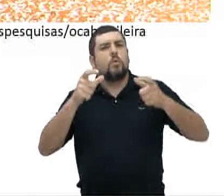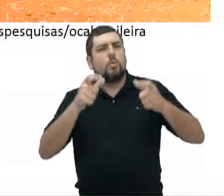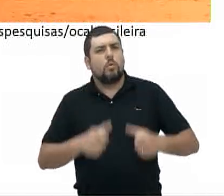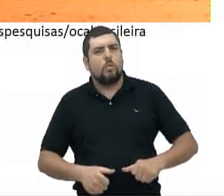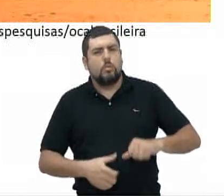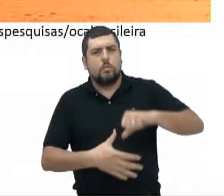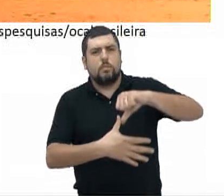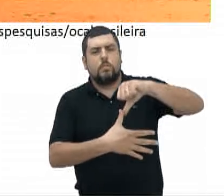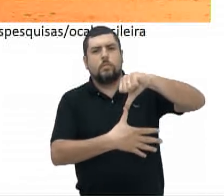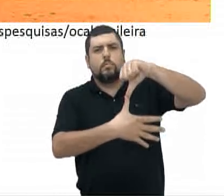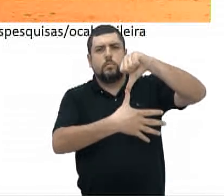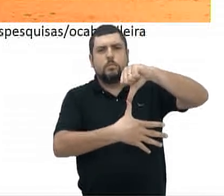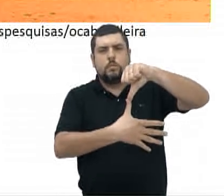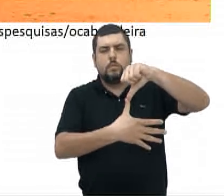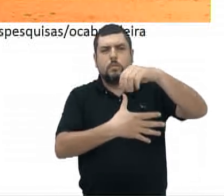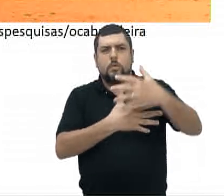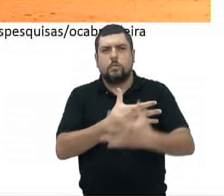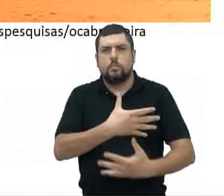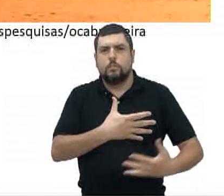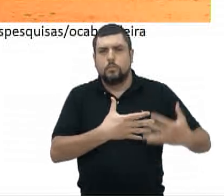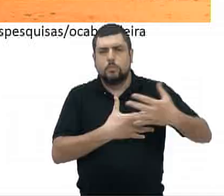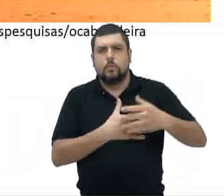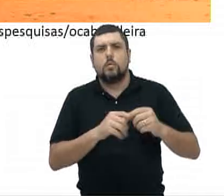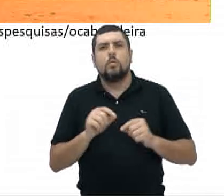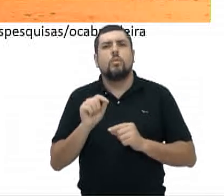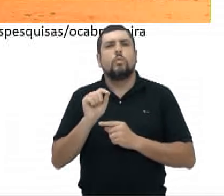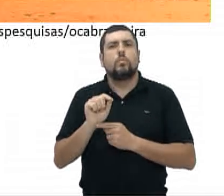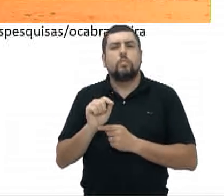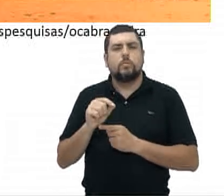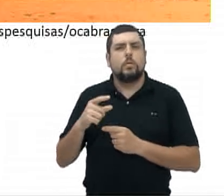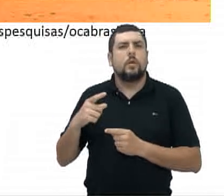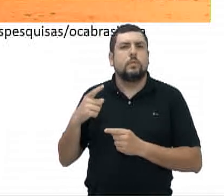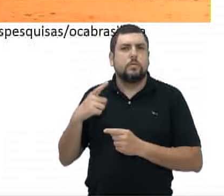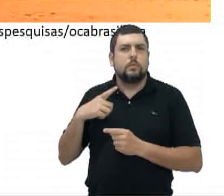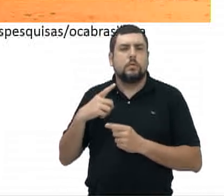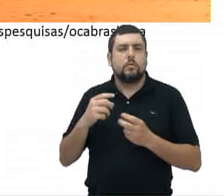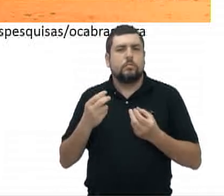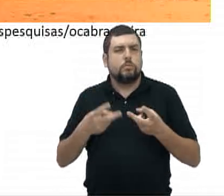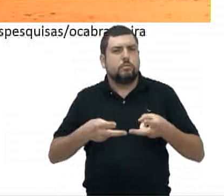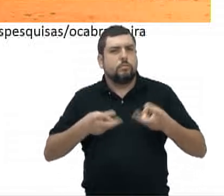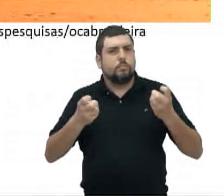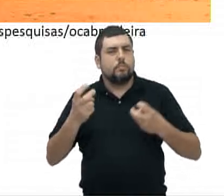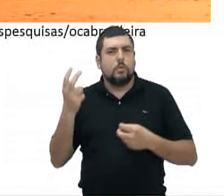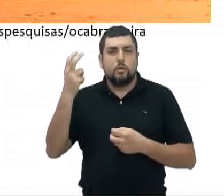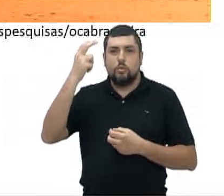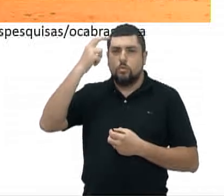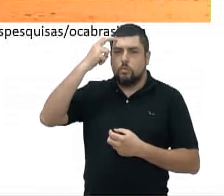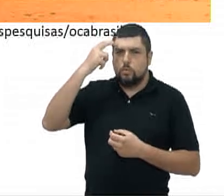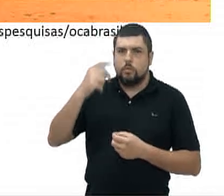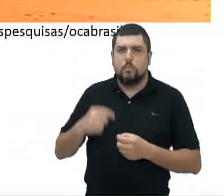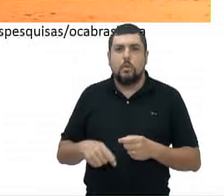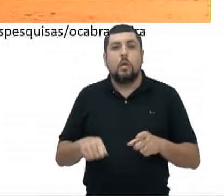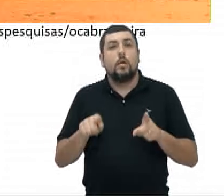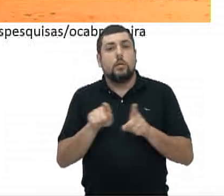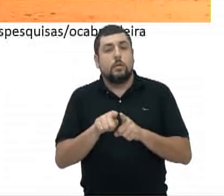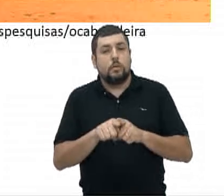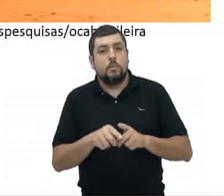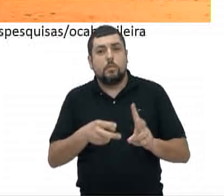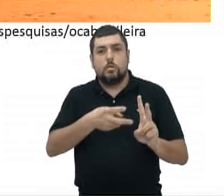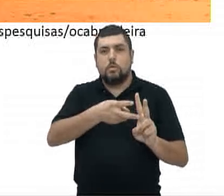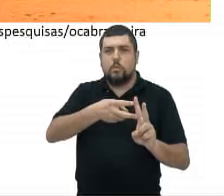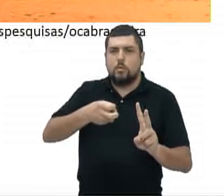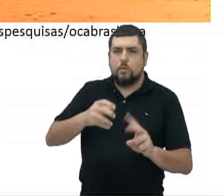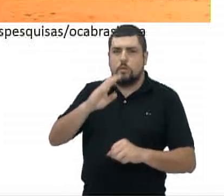que também tem aqui alguns traços na sua cultura. E os nativos brasileiros, os